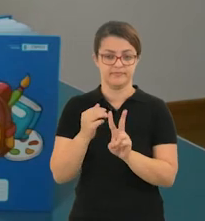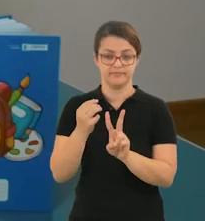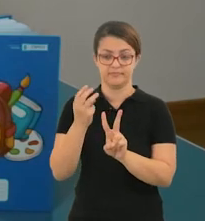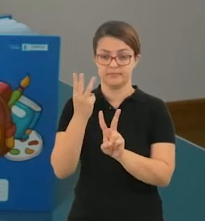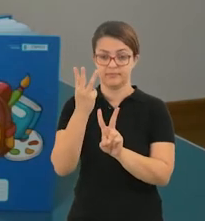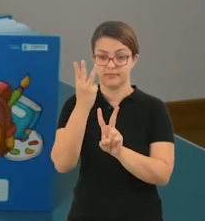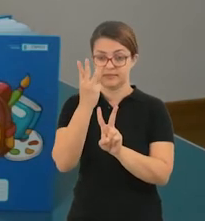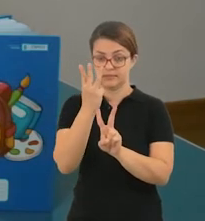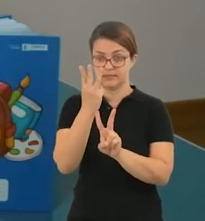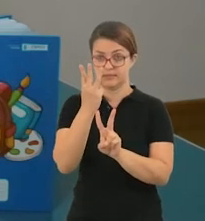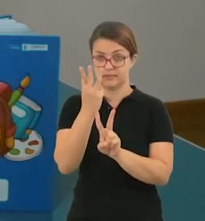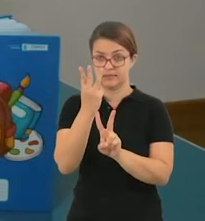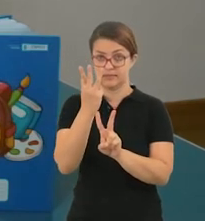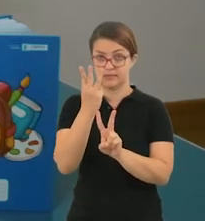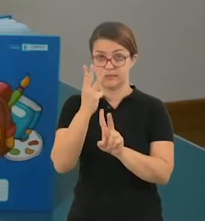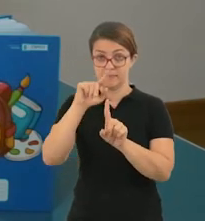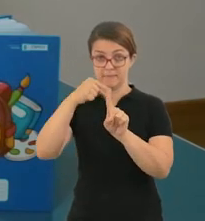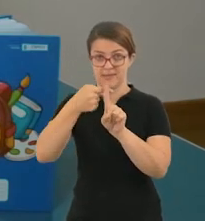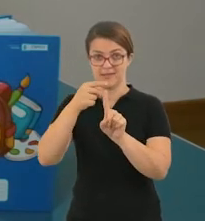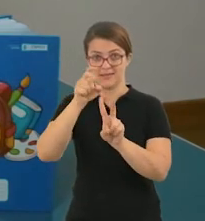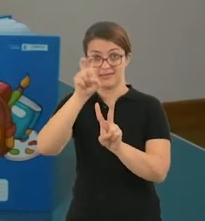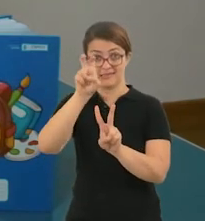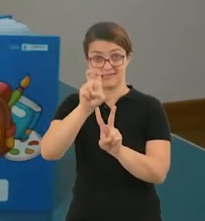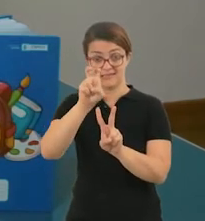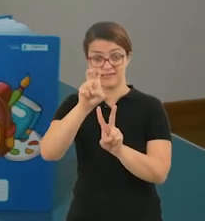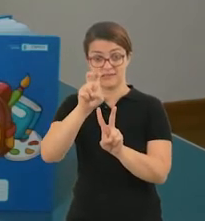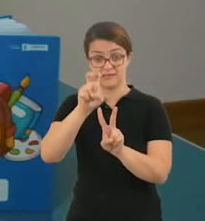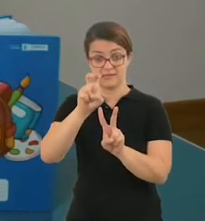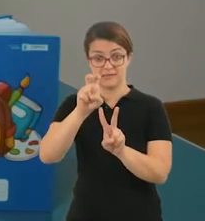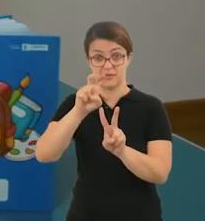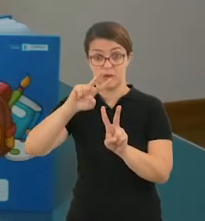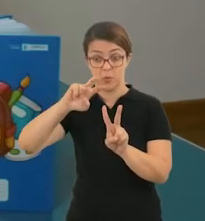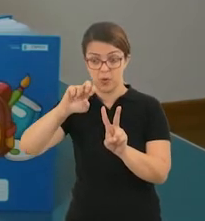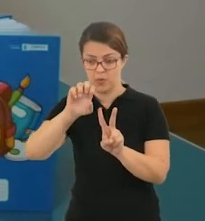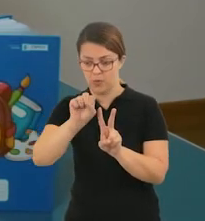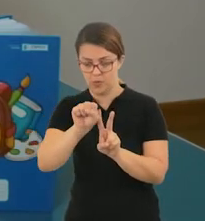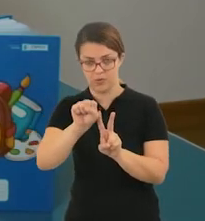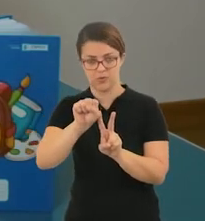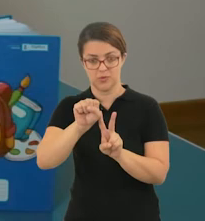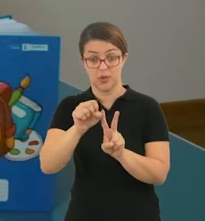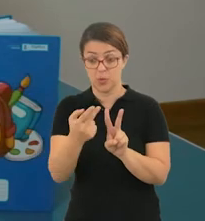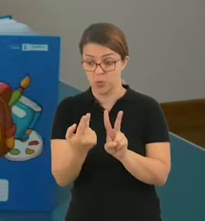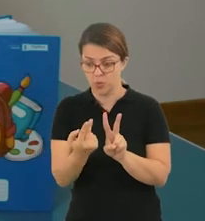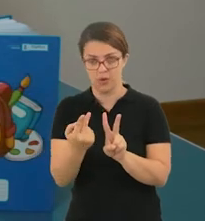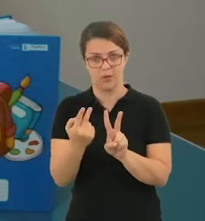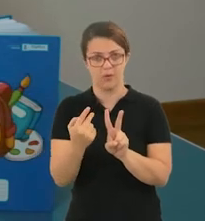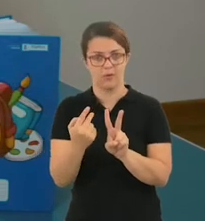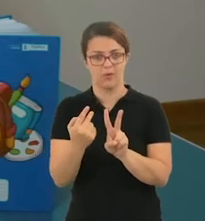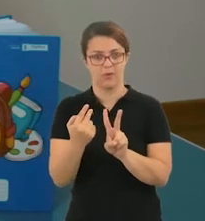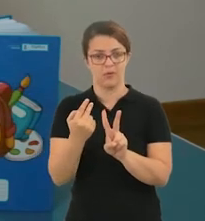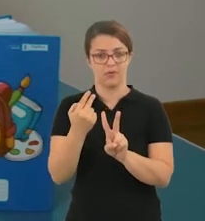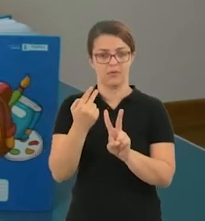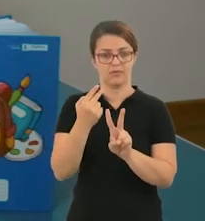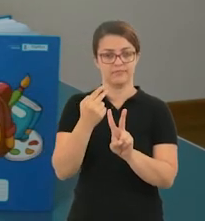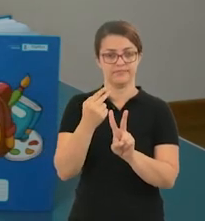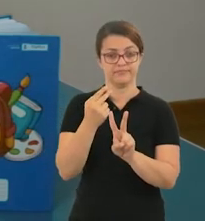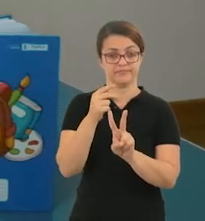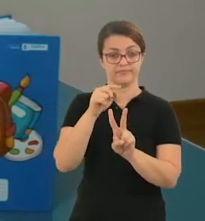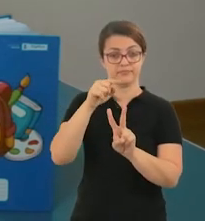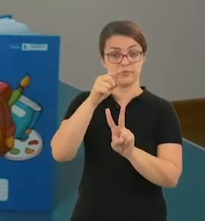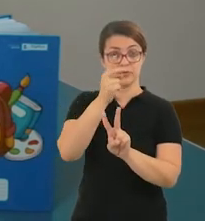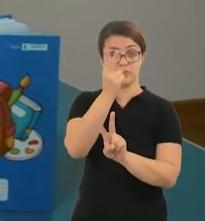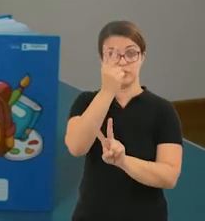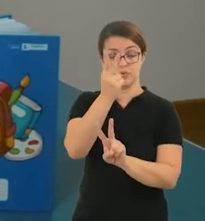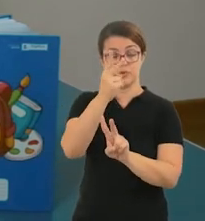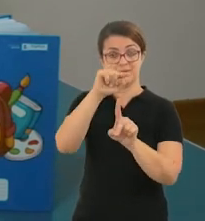3 mais 5, olha lá, igual a 8. Igual os dedinhos estão aqui, estão vendo? A